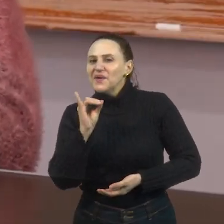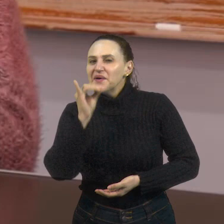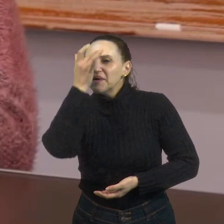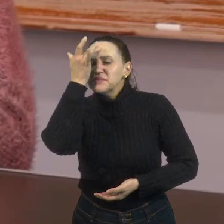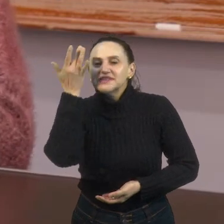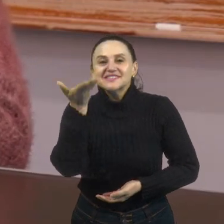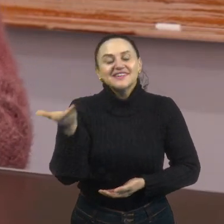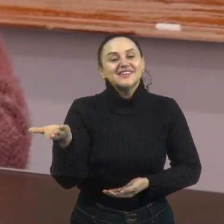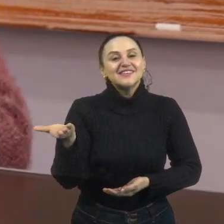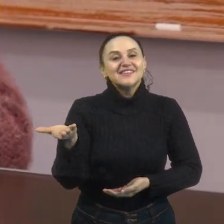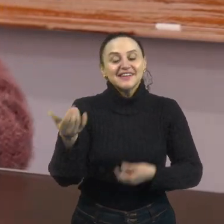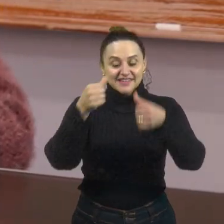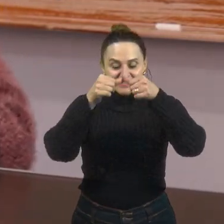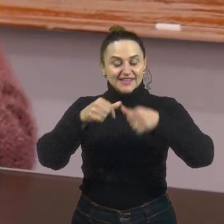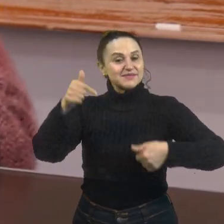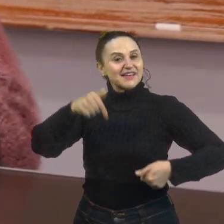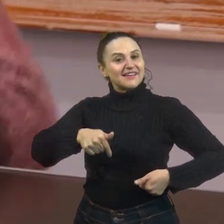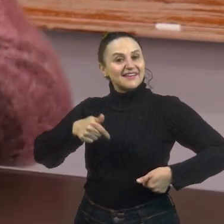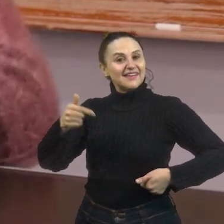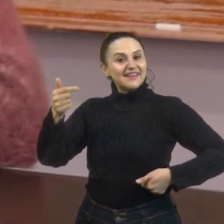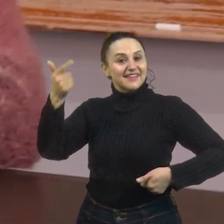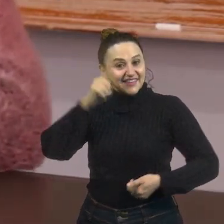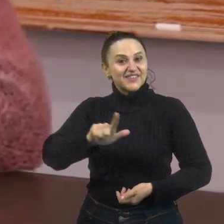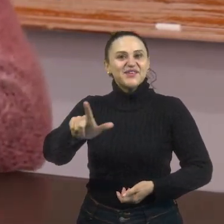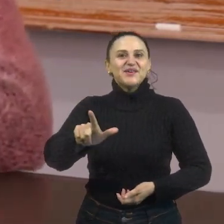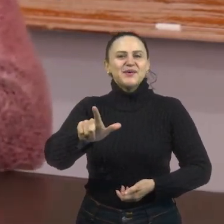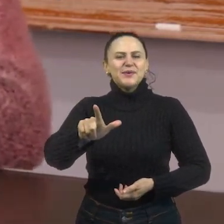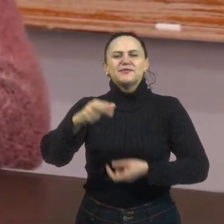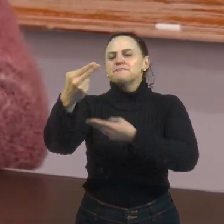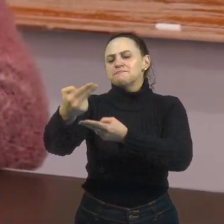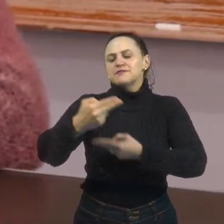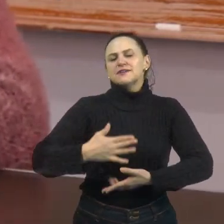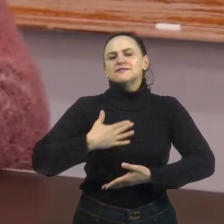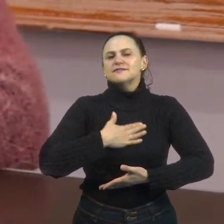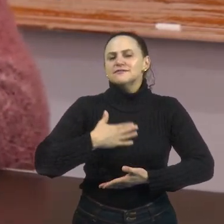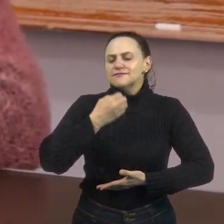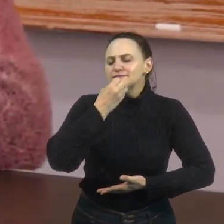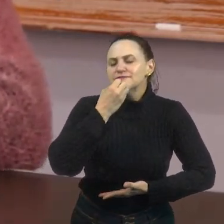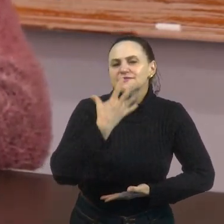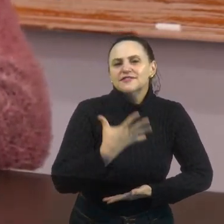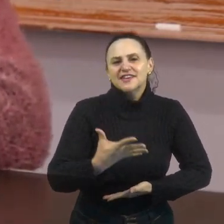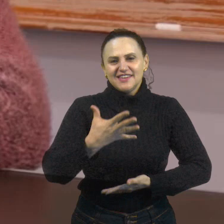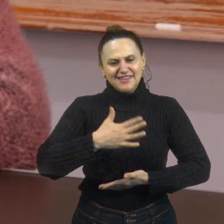pessoas, cá estamos novamente. Sejam bem-vindas, vindos.